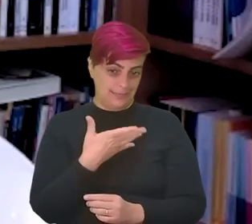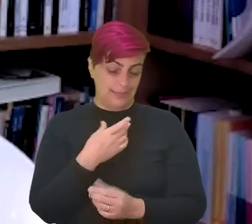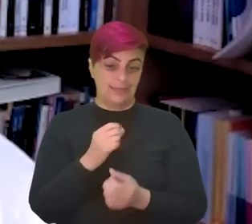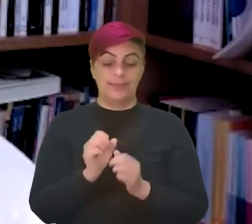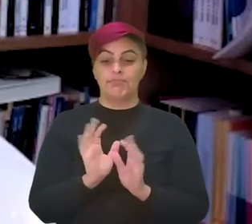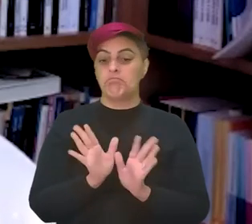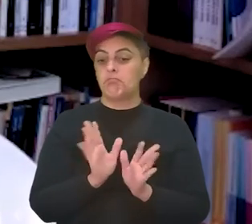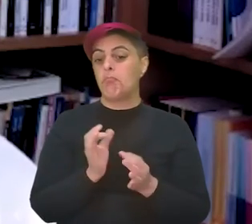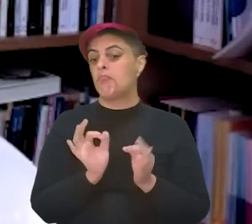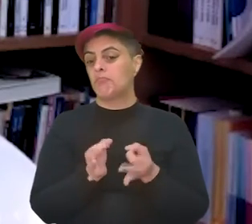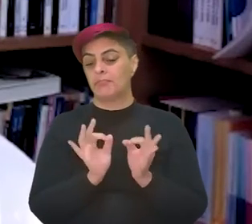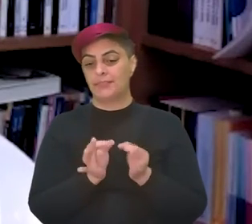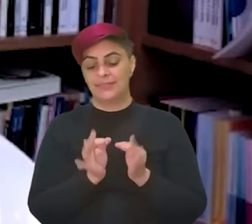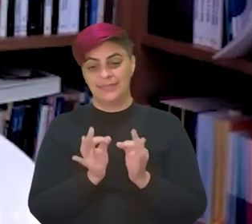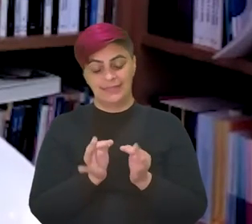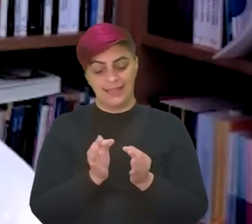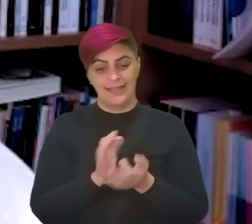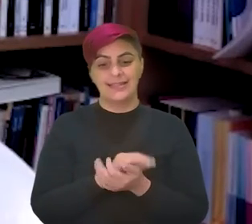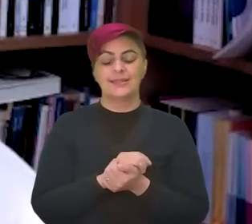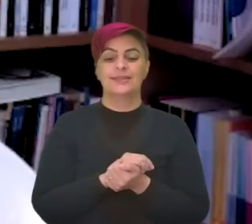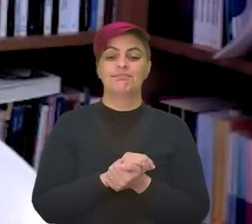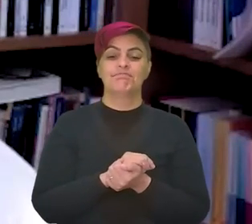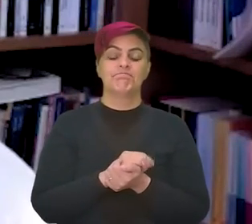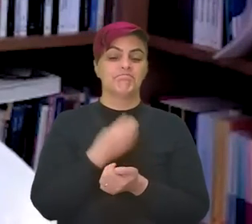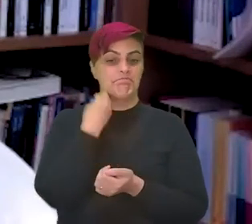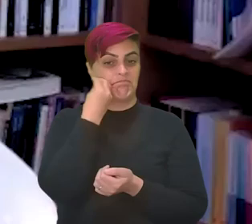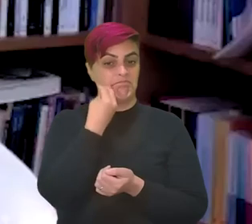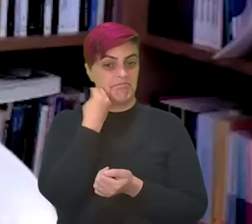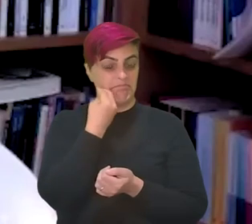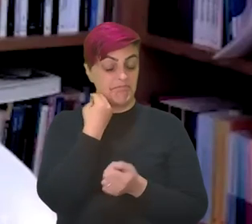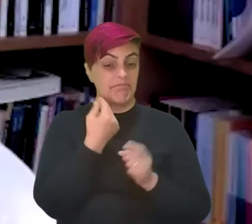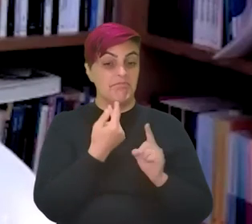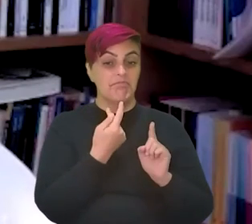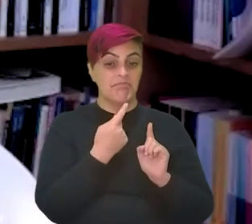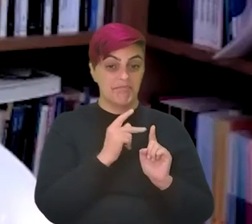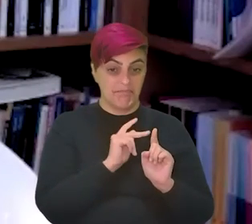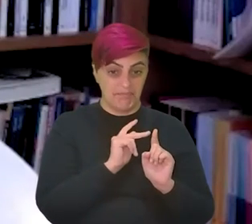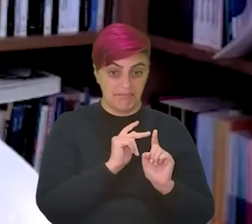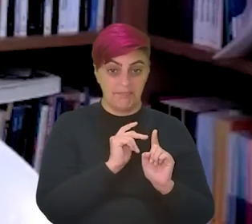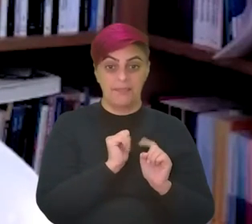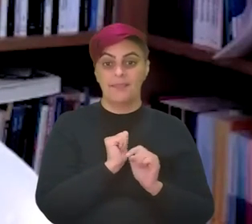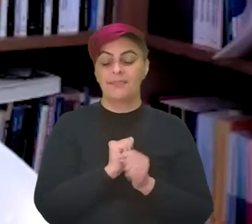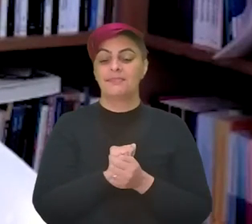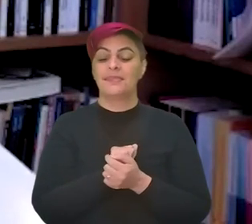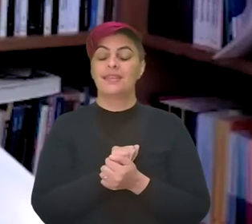não há nenhuma dúvida que a experiência dele foi